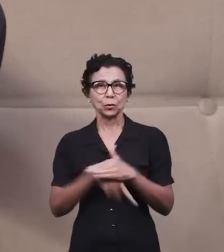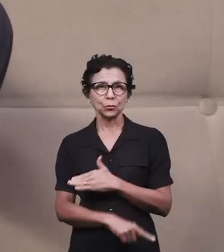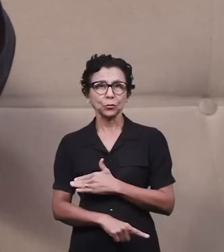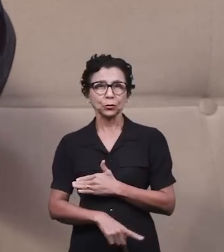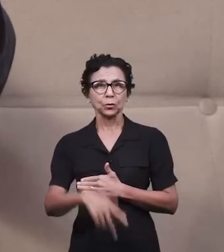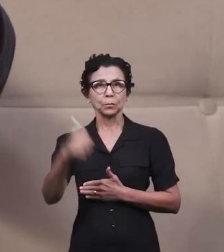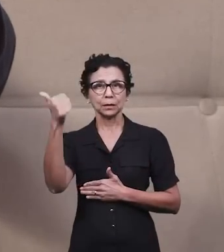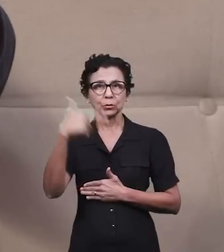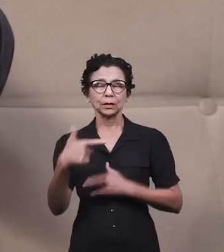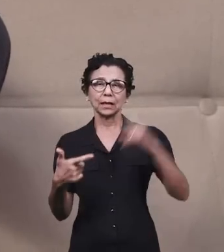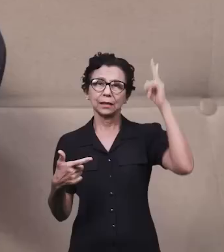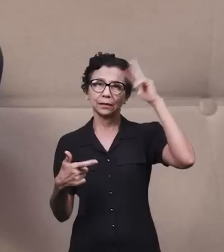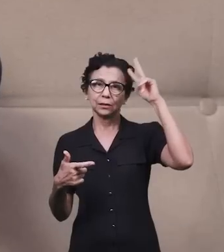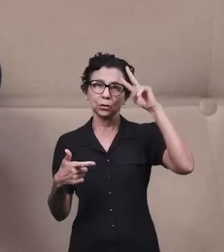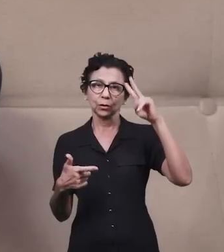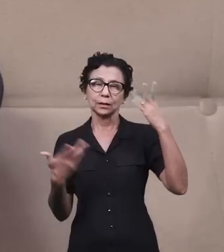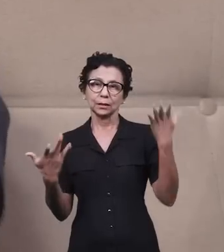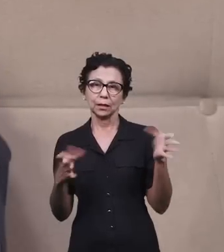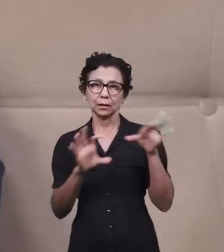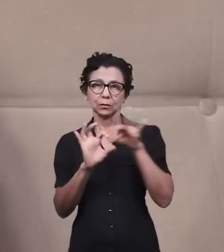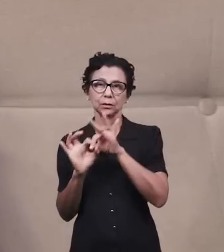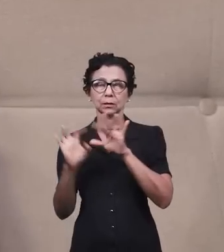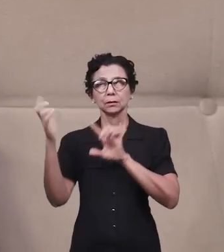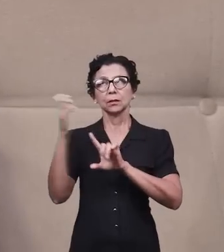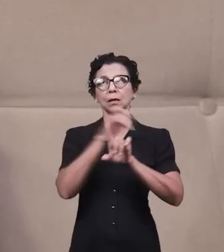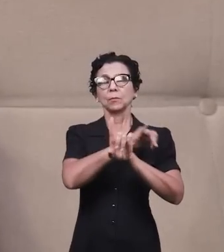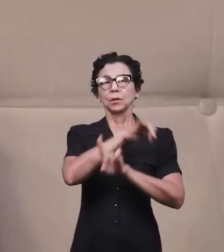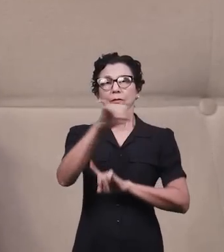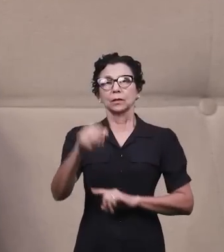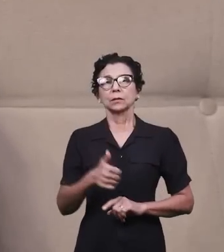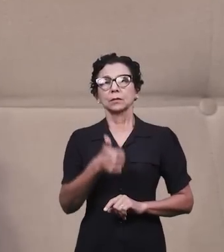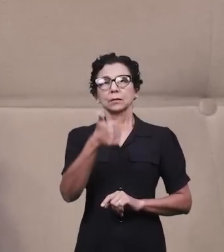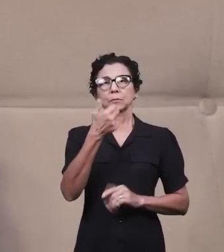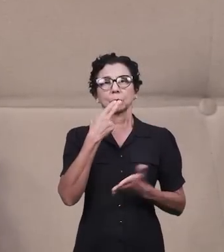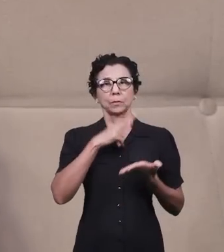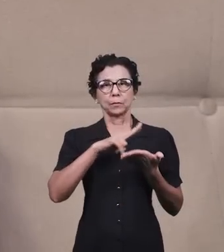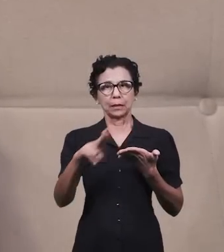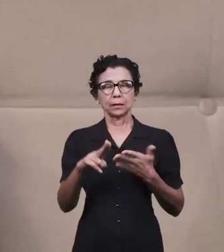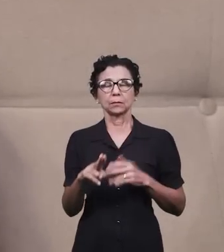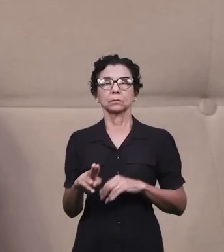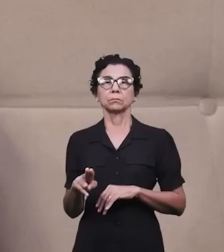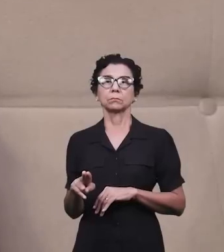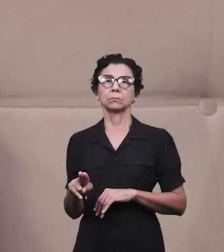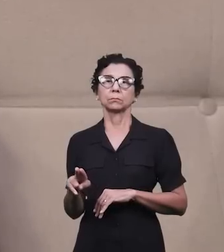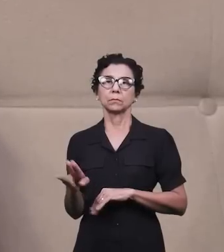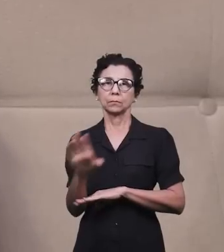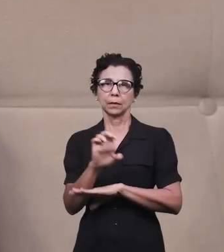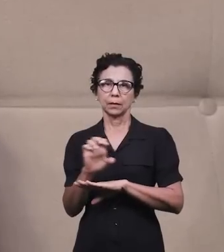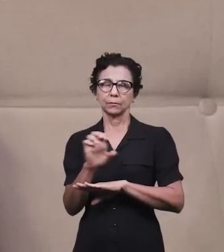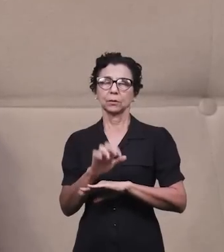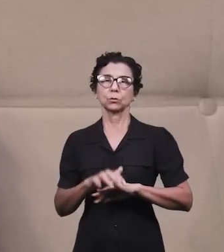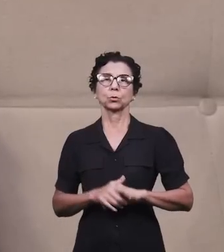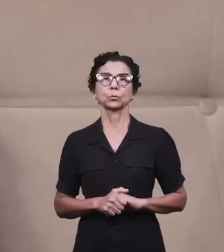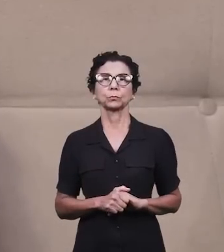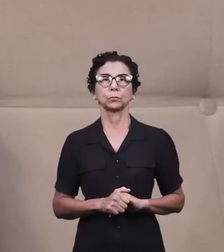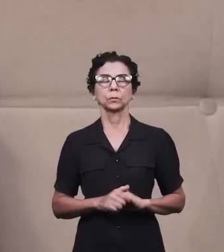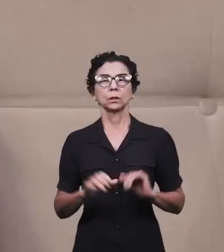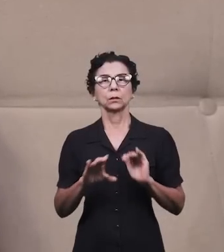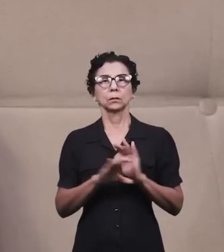histórico, que é o aspecto profético. Então essa primeira carta à igreja de Éfeso, no